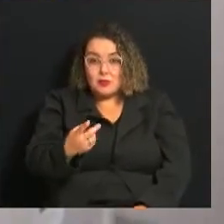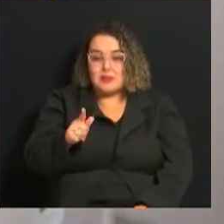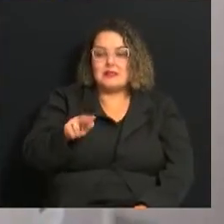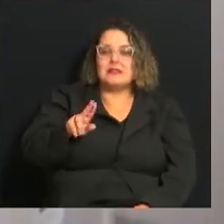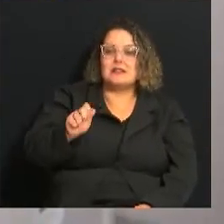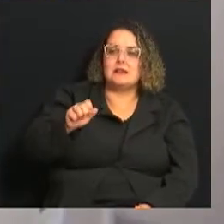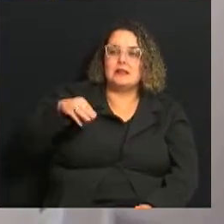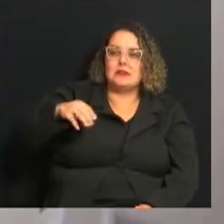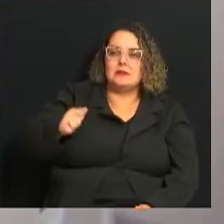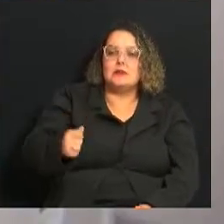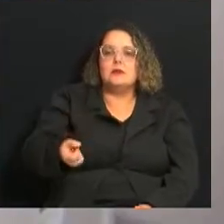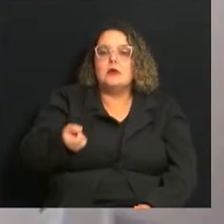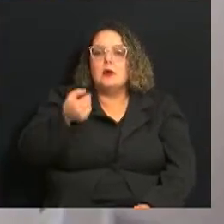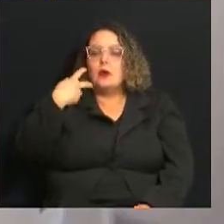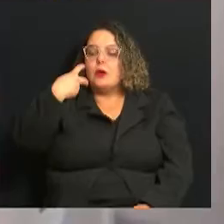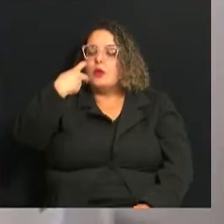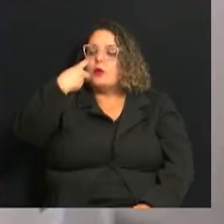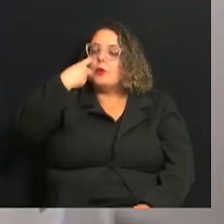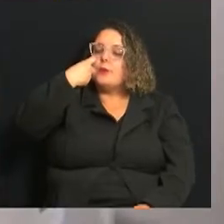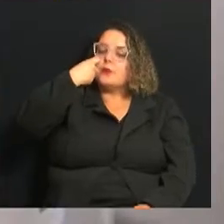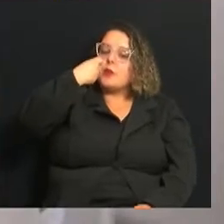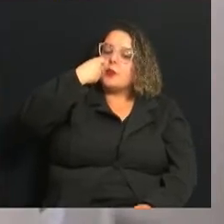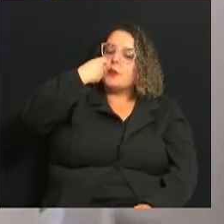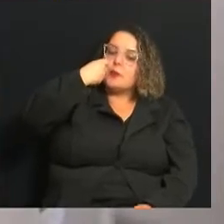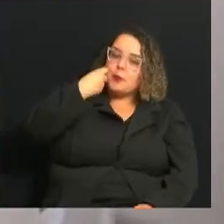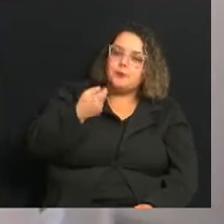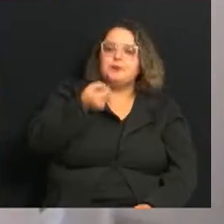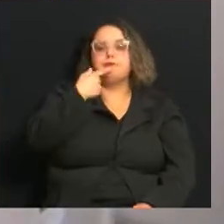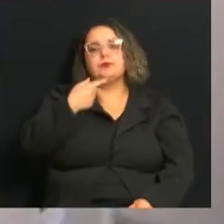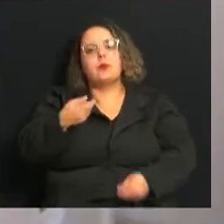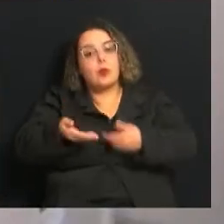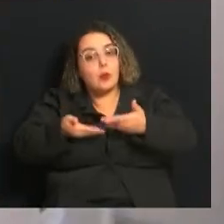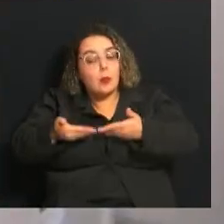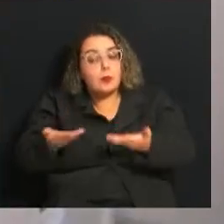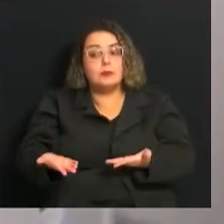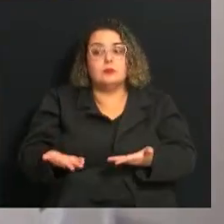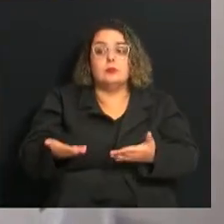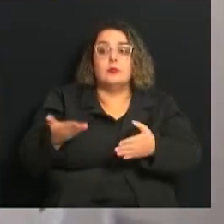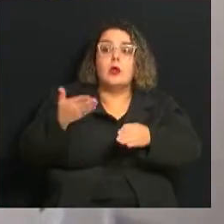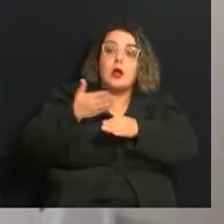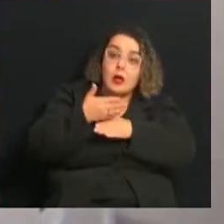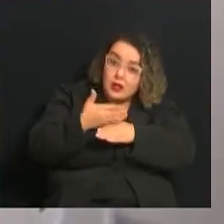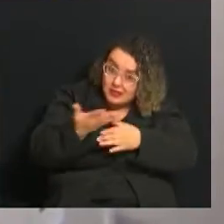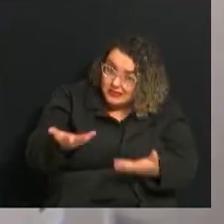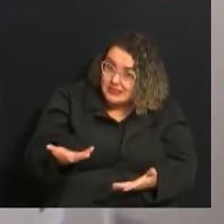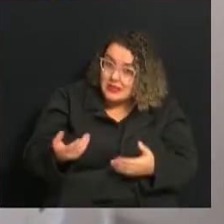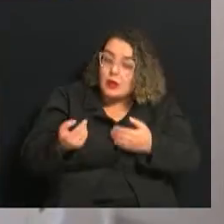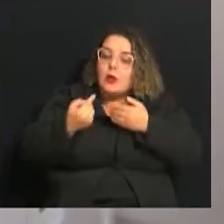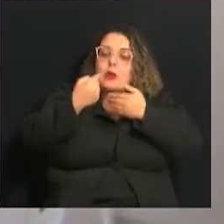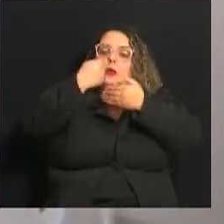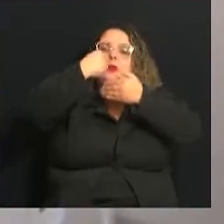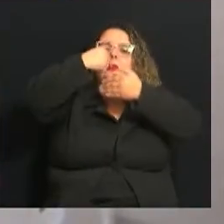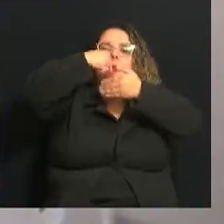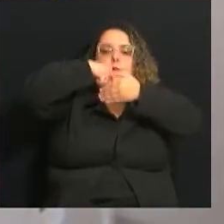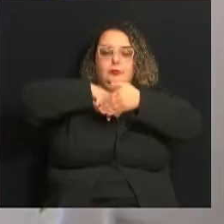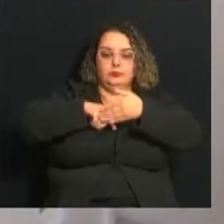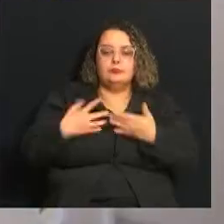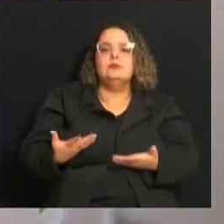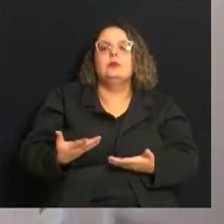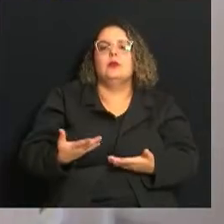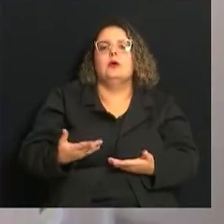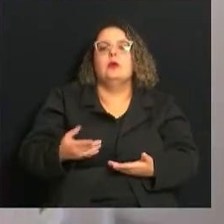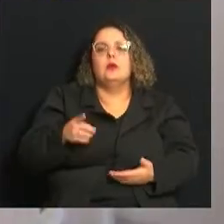via sonda, a medicação é tudo muito controlada, né, um acesso, normalmente é um acesso intraósseo, pra gente poder entrar com